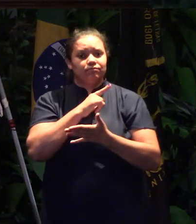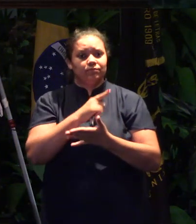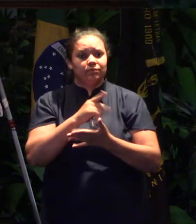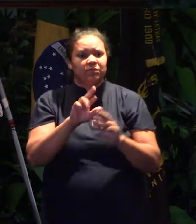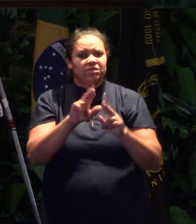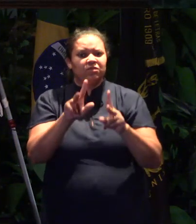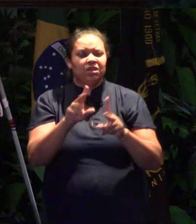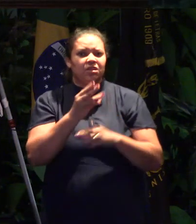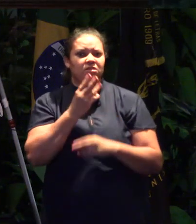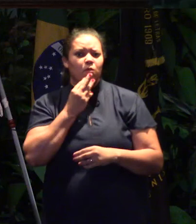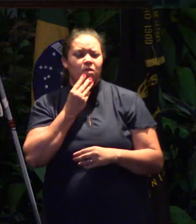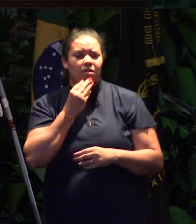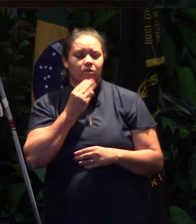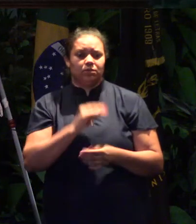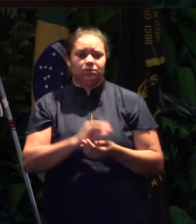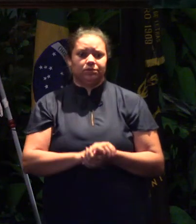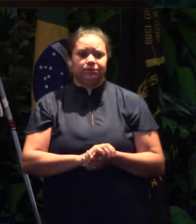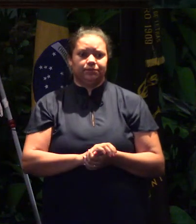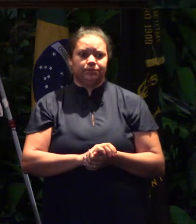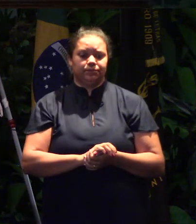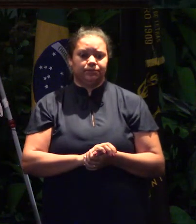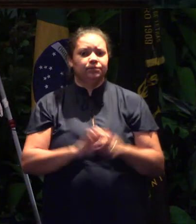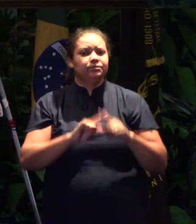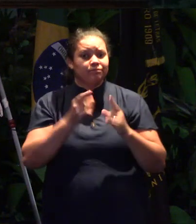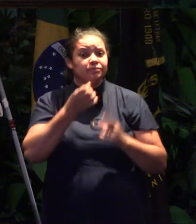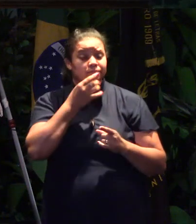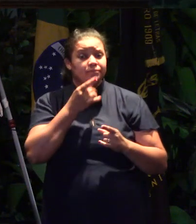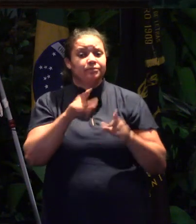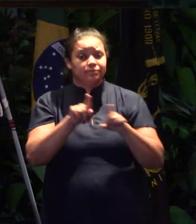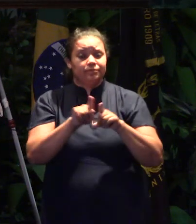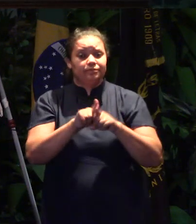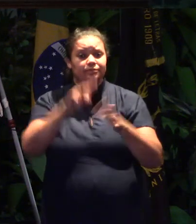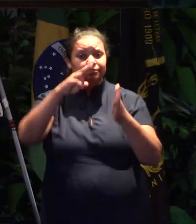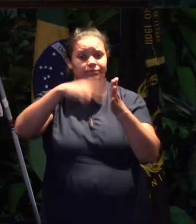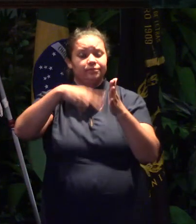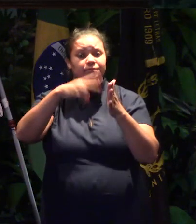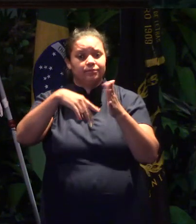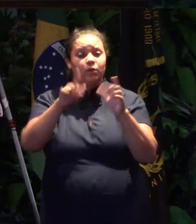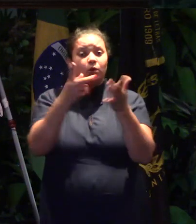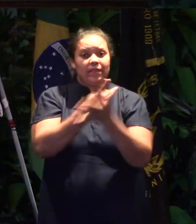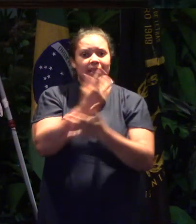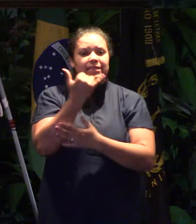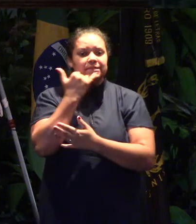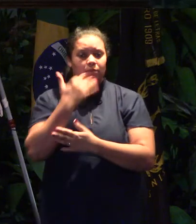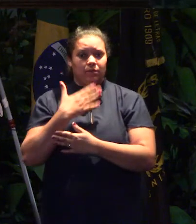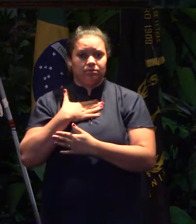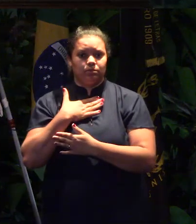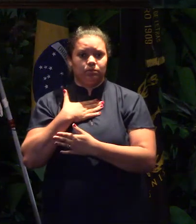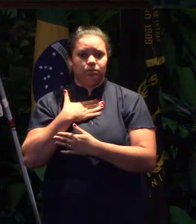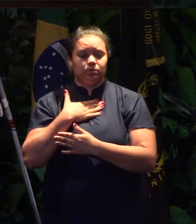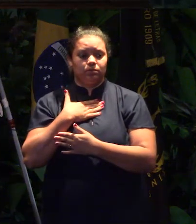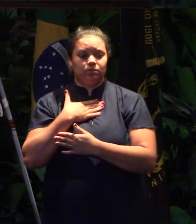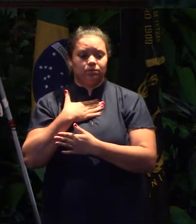é diferente do Windows, né? Mas é também um leitor de tela. E assim acontece com o celular, telefone celular e...